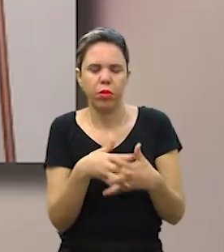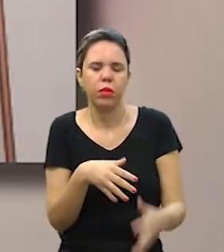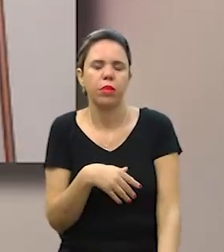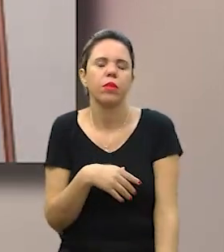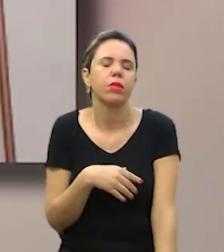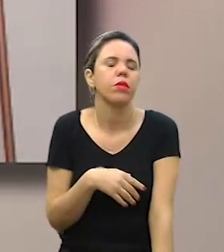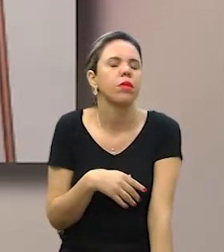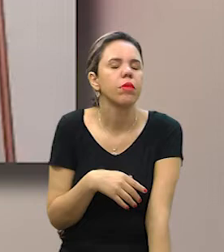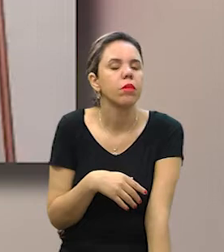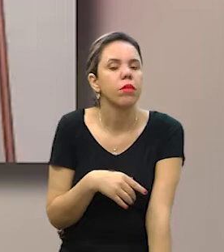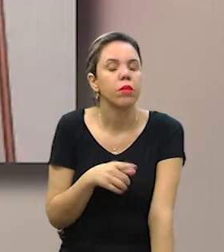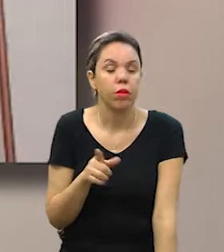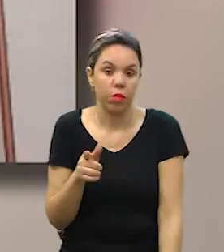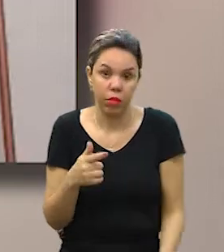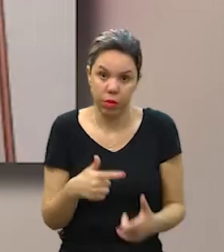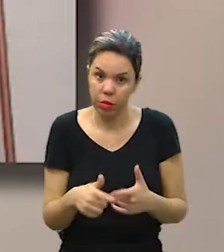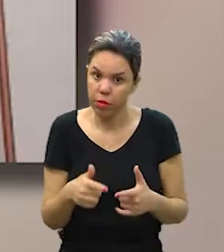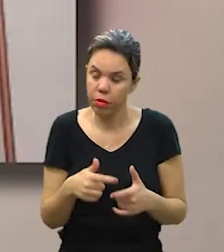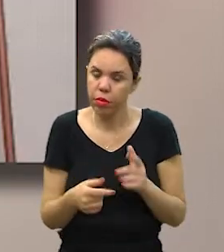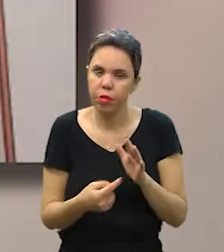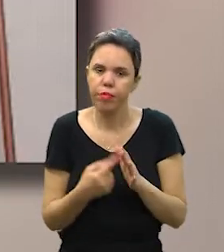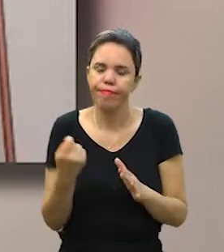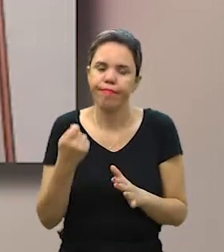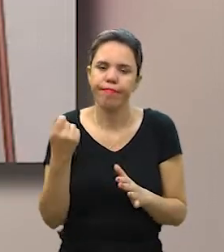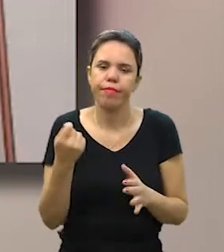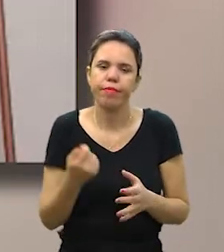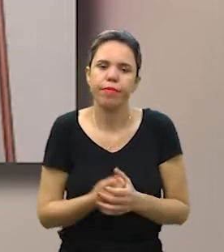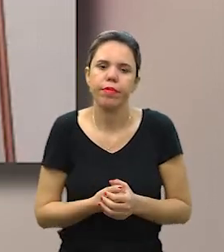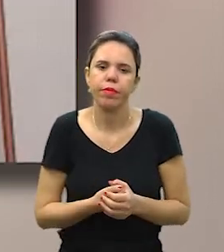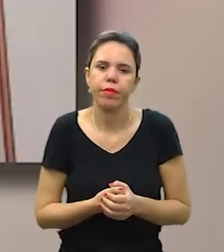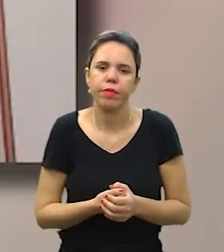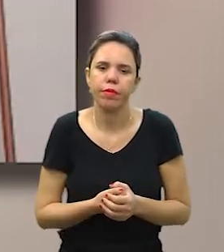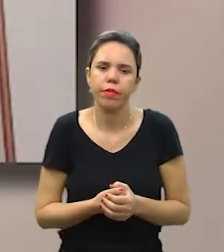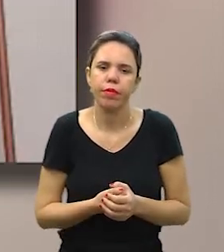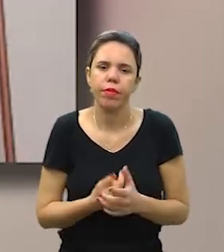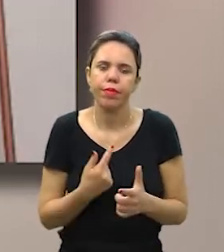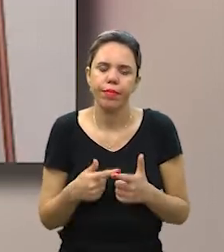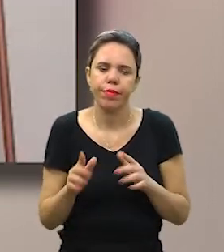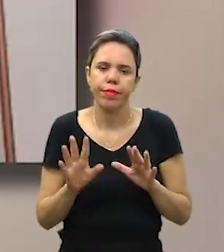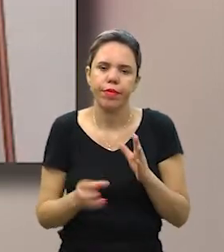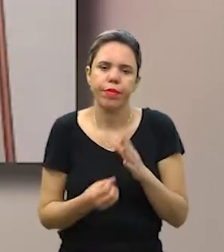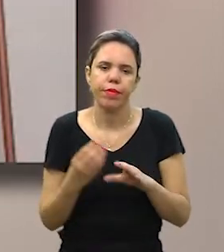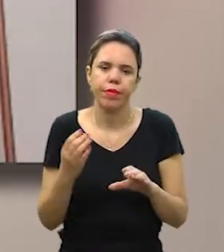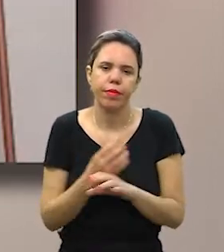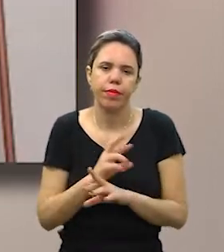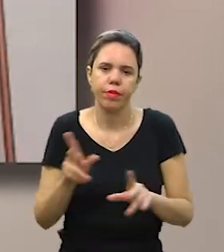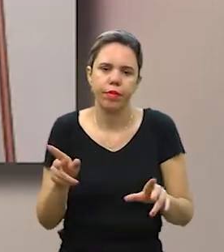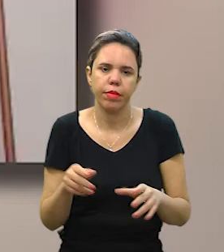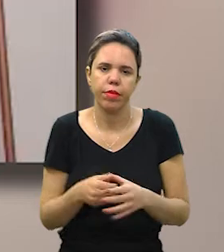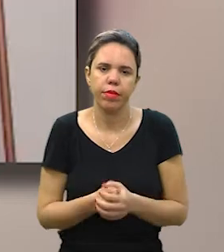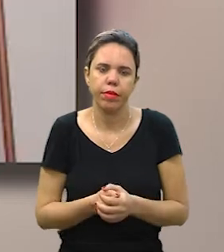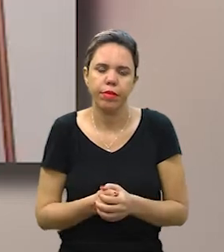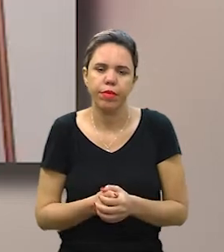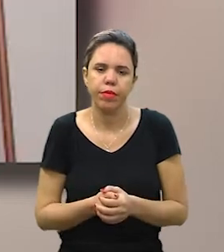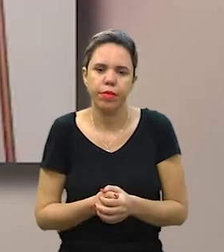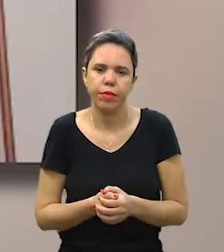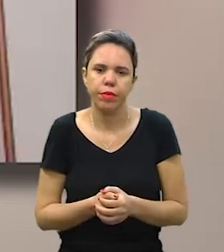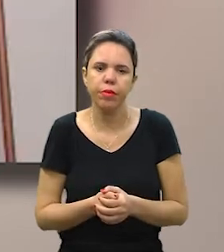confusas, isso sim são sinais de gravidade, e aí a conduta ela é totalmente